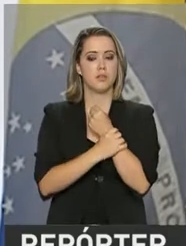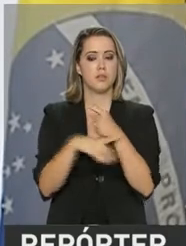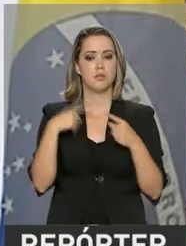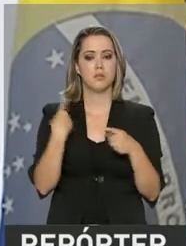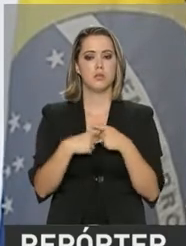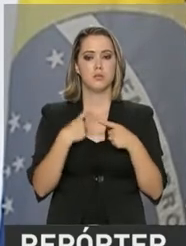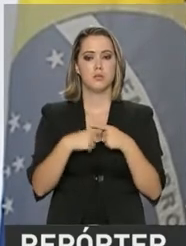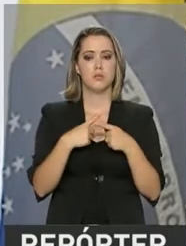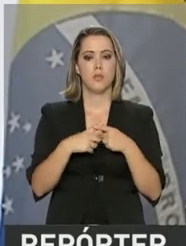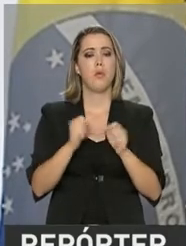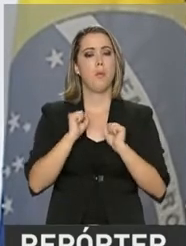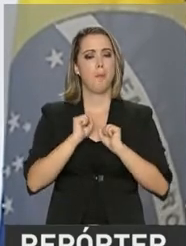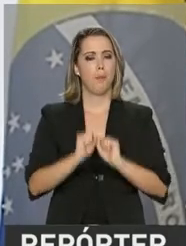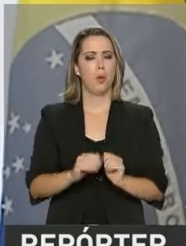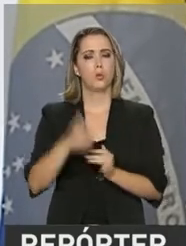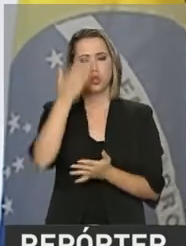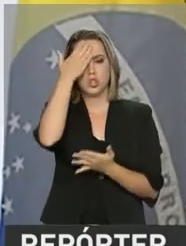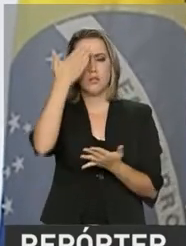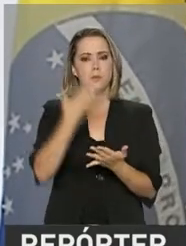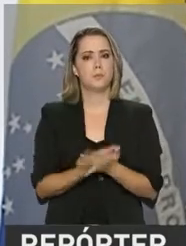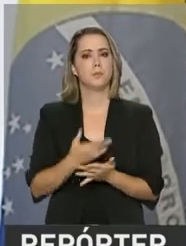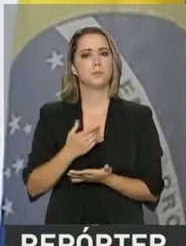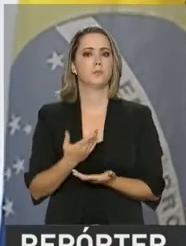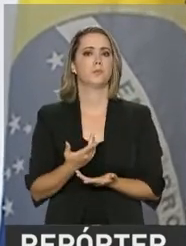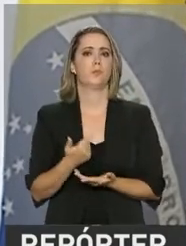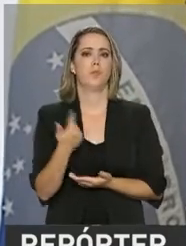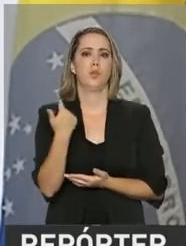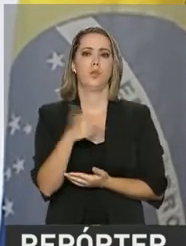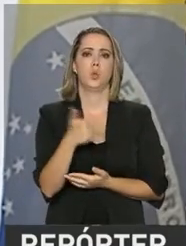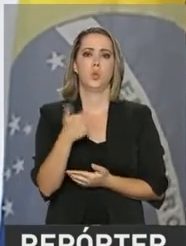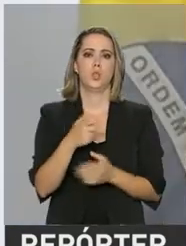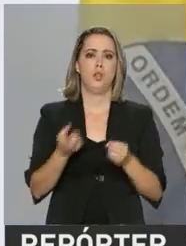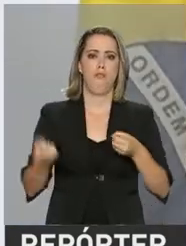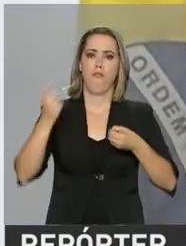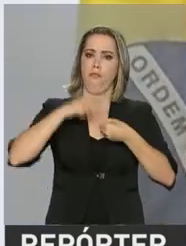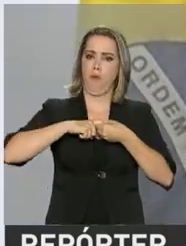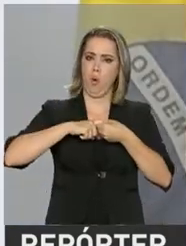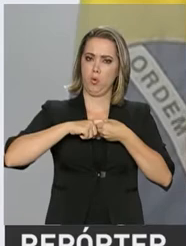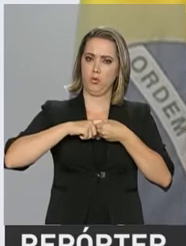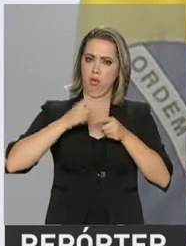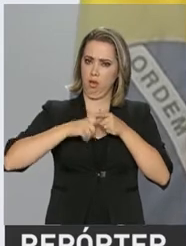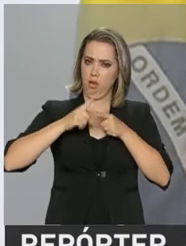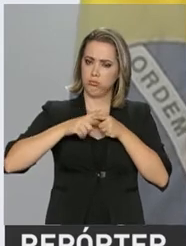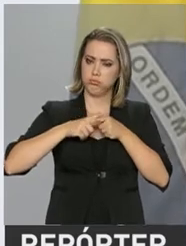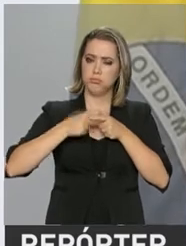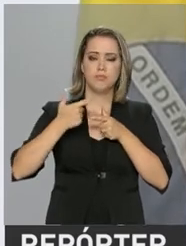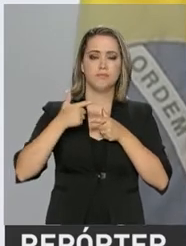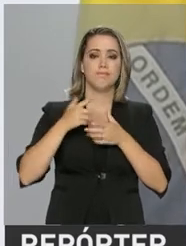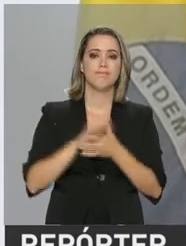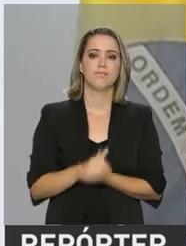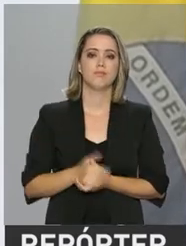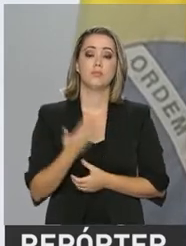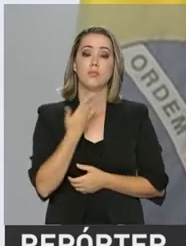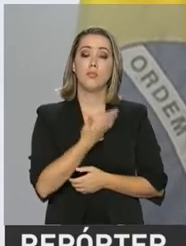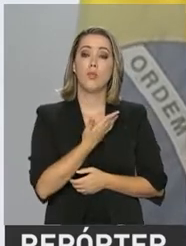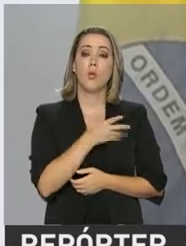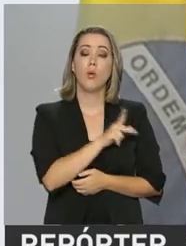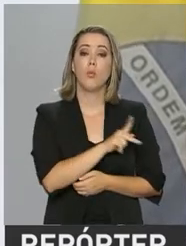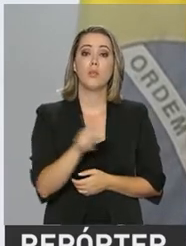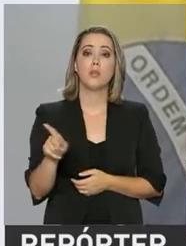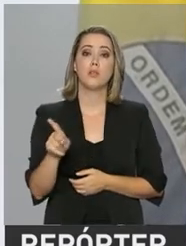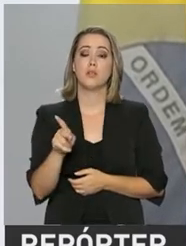Porque podem estar certos, meus amigos, não haverá retrocesso. O presidente do governo espanhol disse que o acordo